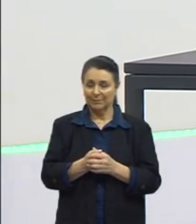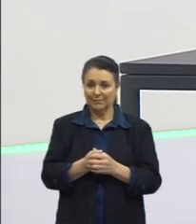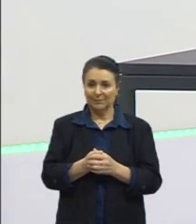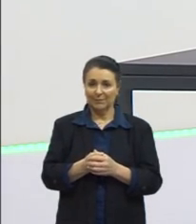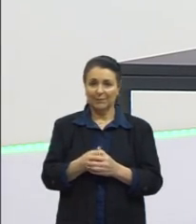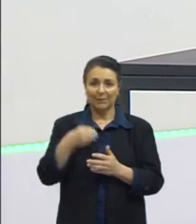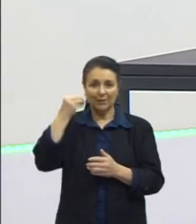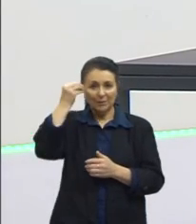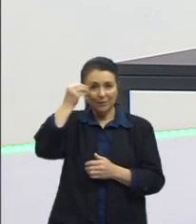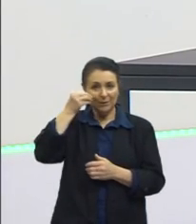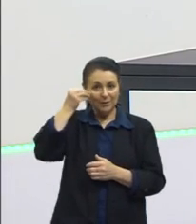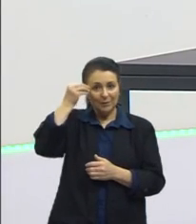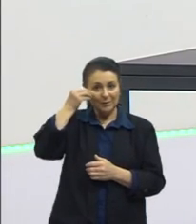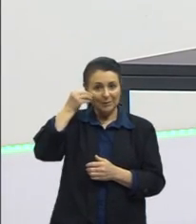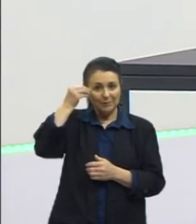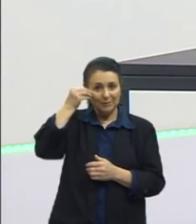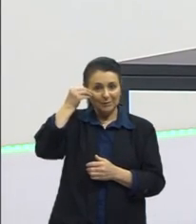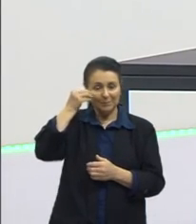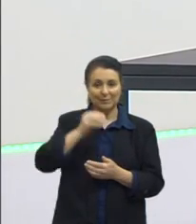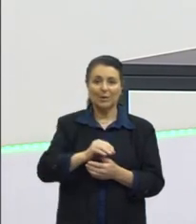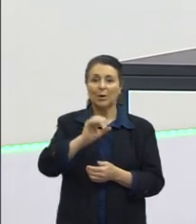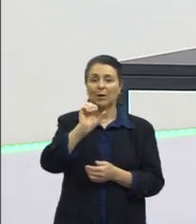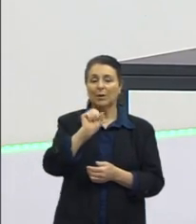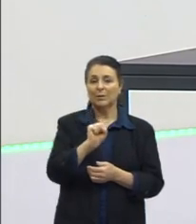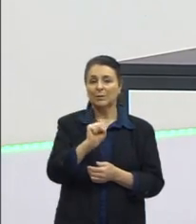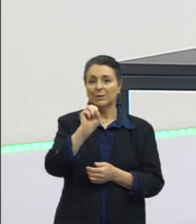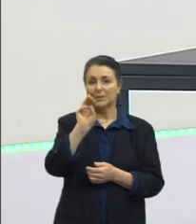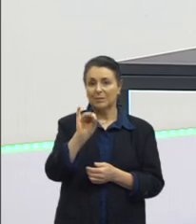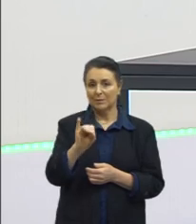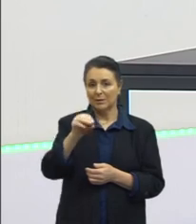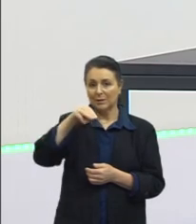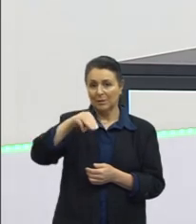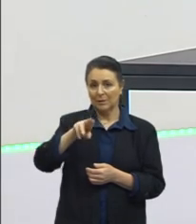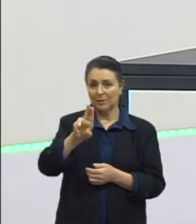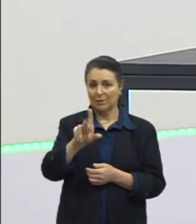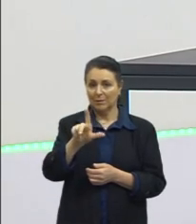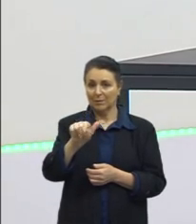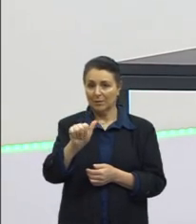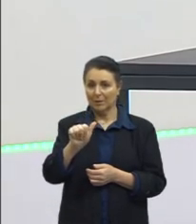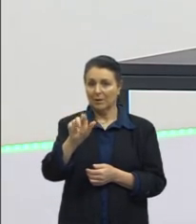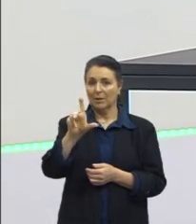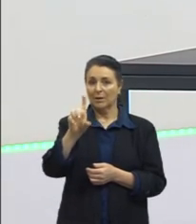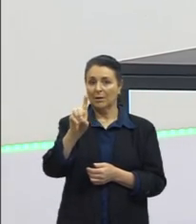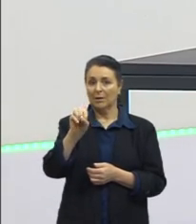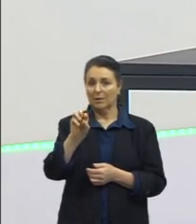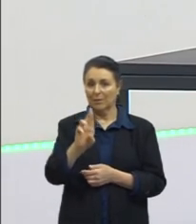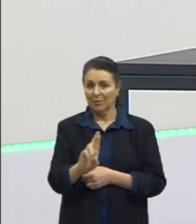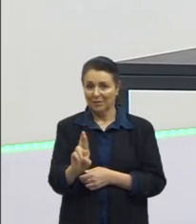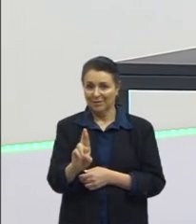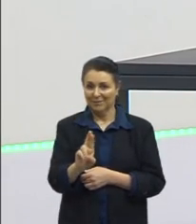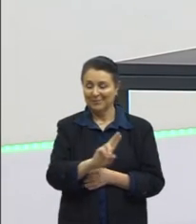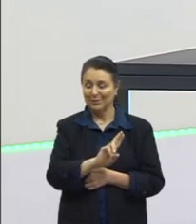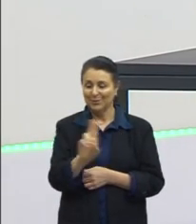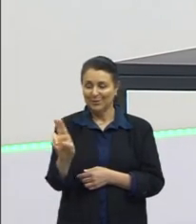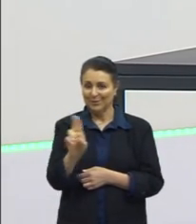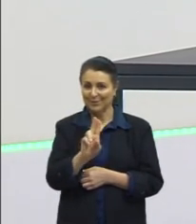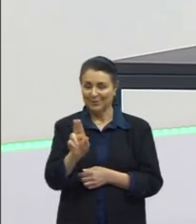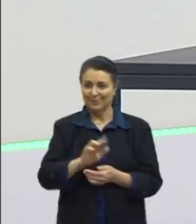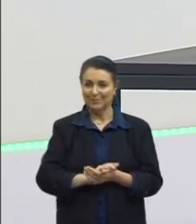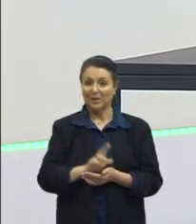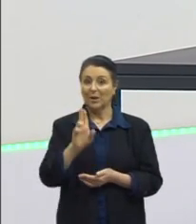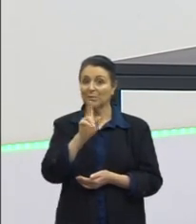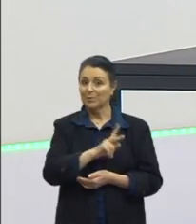oscilador aqui pensando na oscilação a gente consegue visualizar algumas coisas melhores Tá eu vou colocar aqui ó